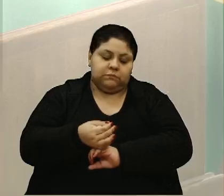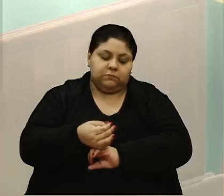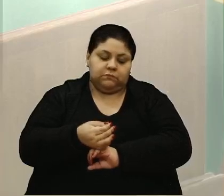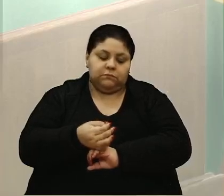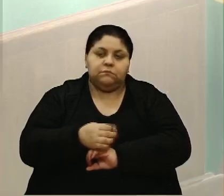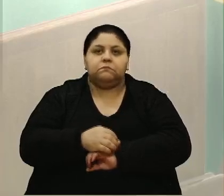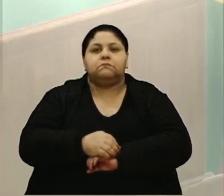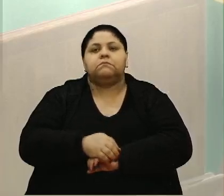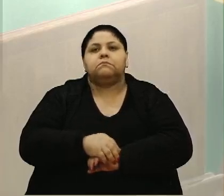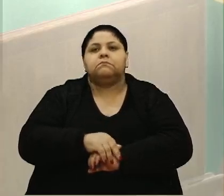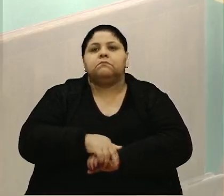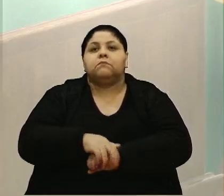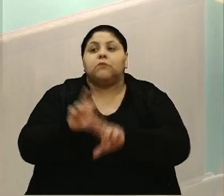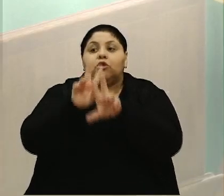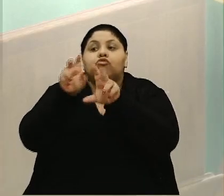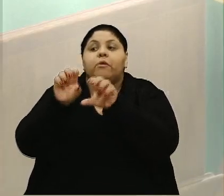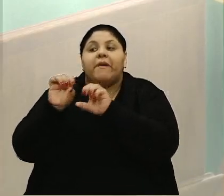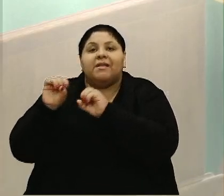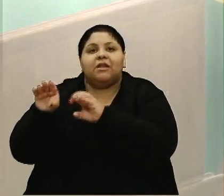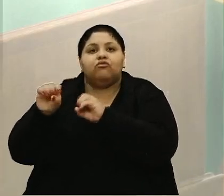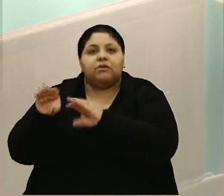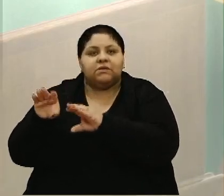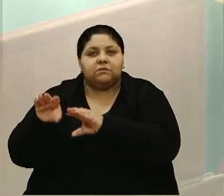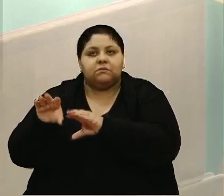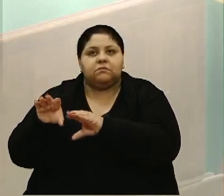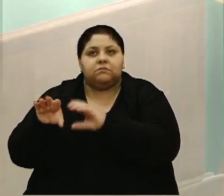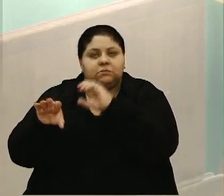E o tema da educação é um tema